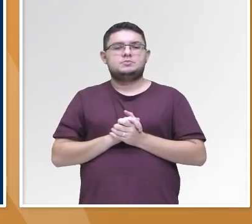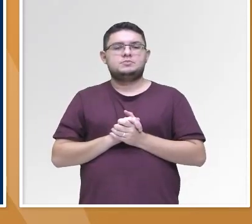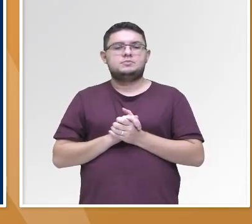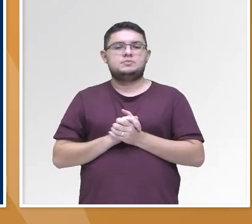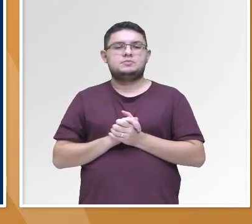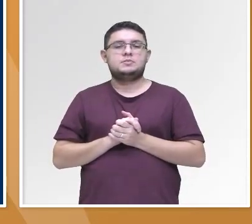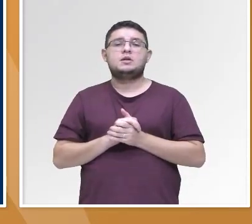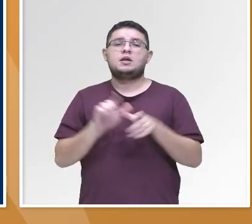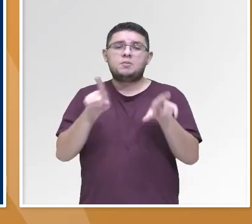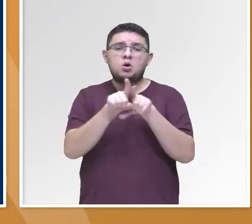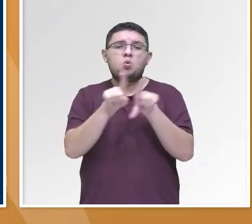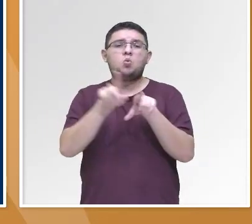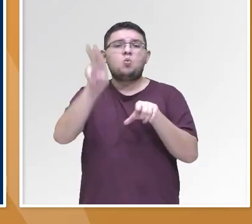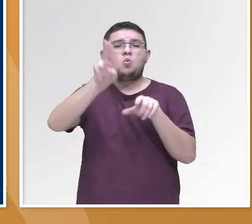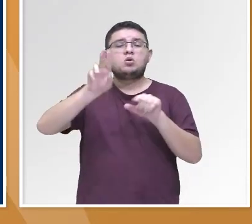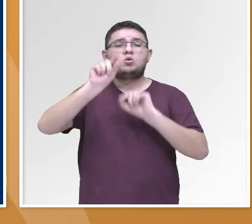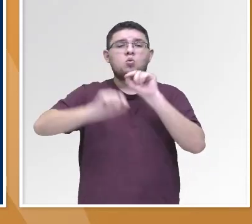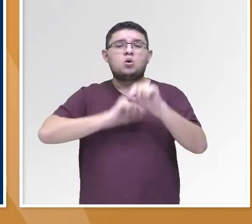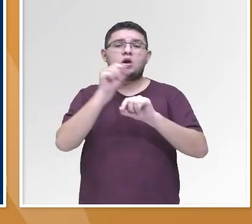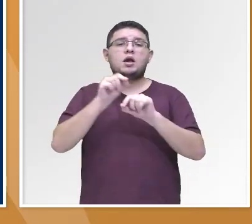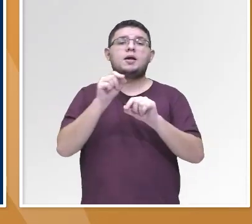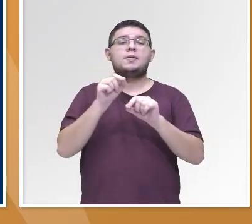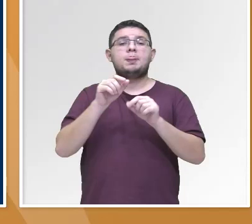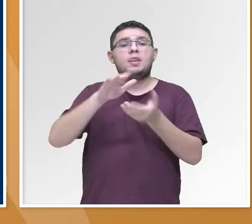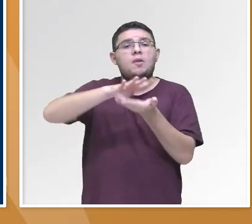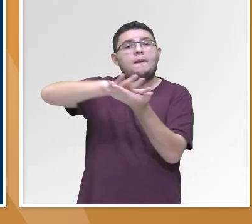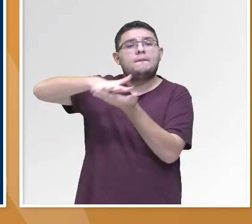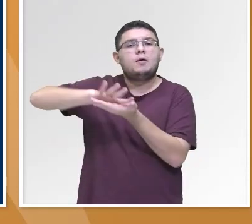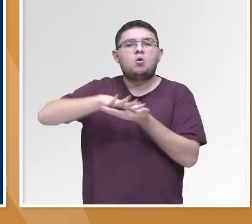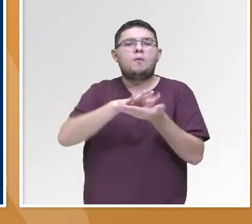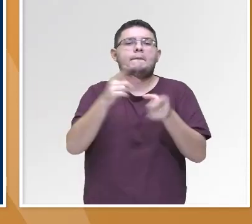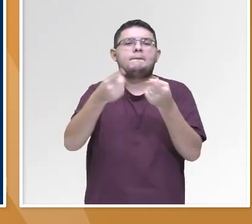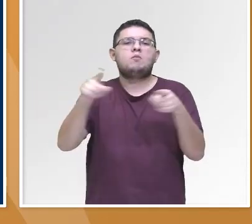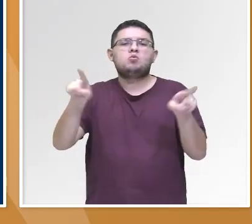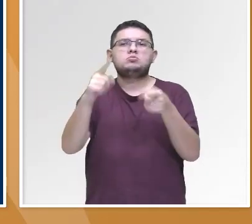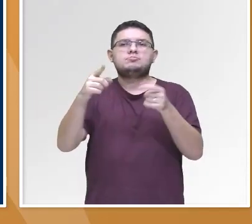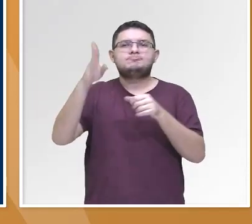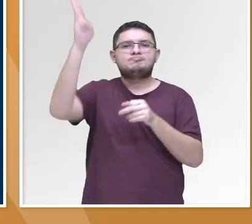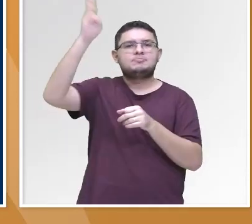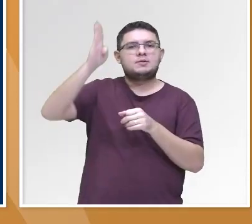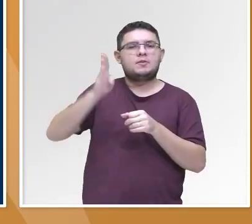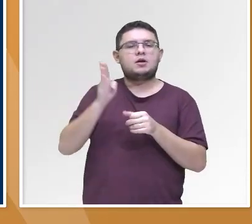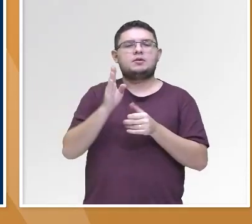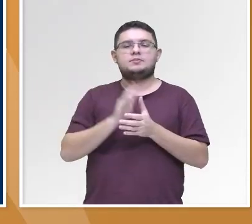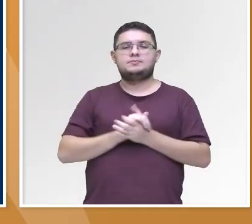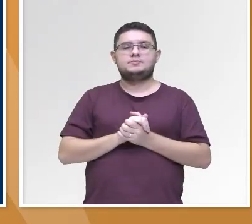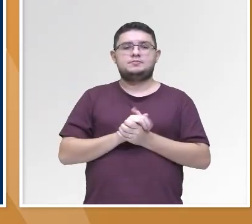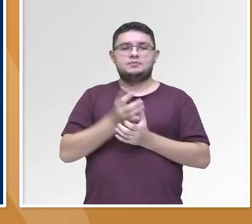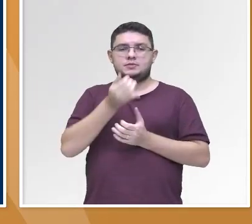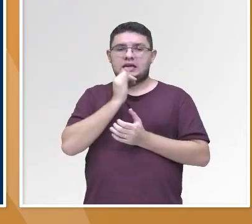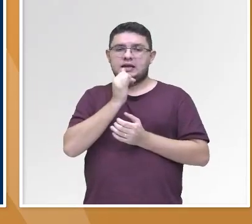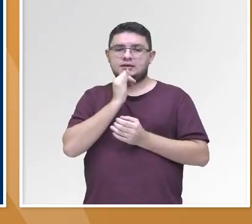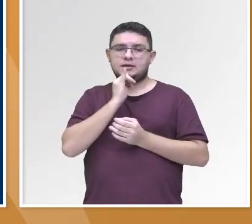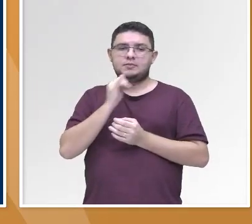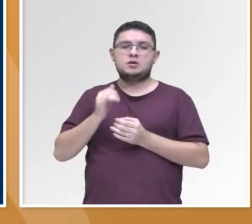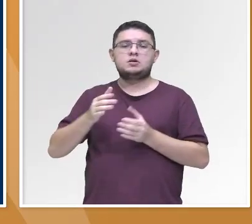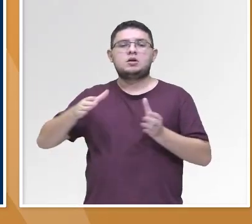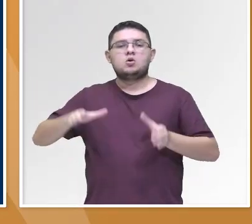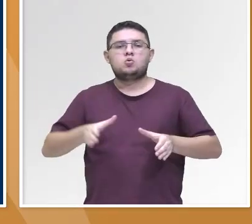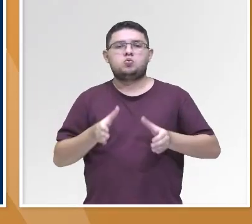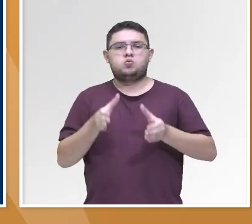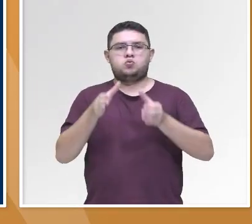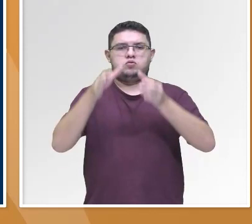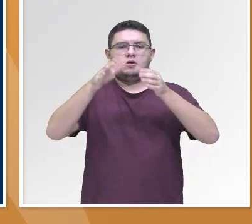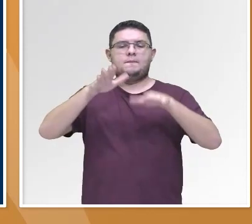são incorporados ao nosso modo de produzir música. Como, por exemplo, o atabaque, que é um instrumento de percussão, né, que alguém tem que